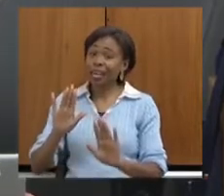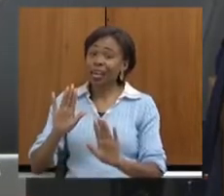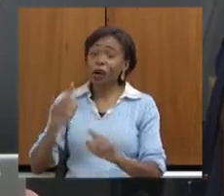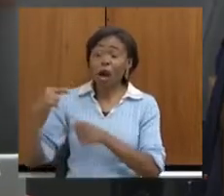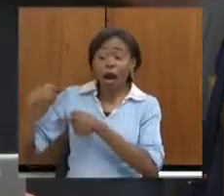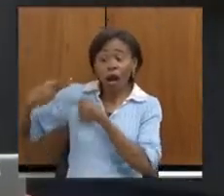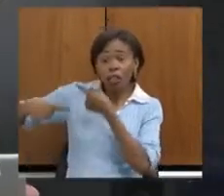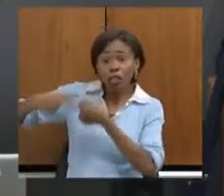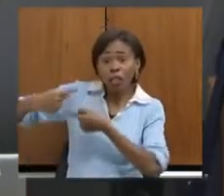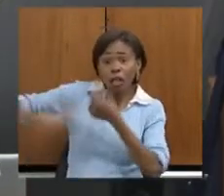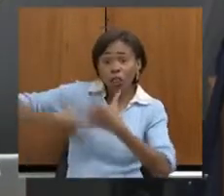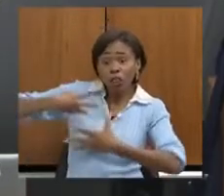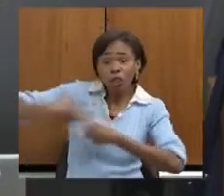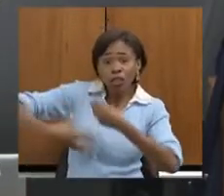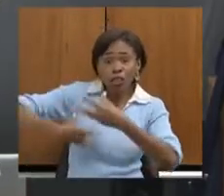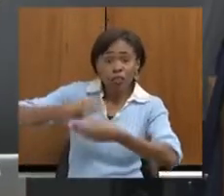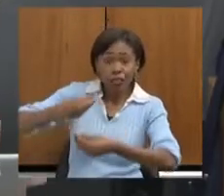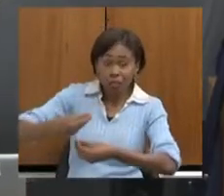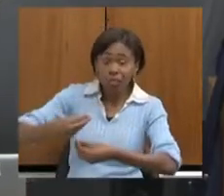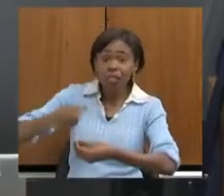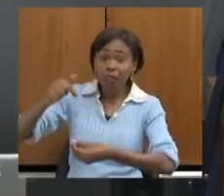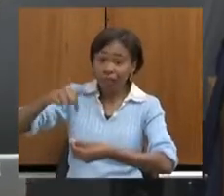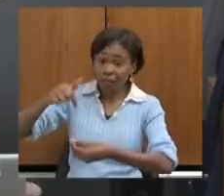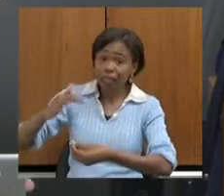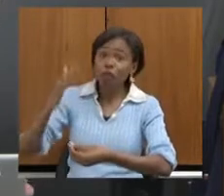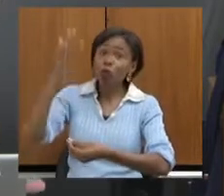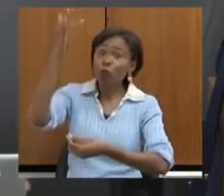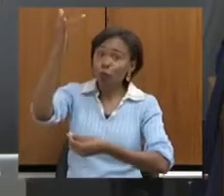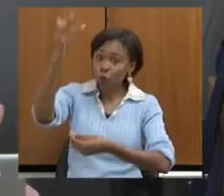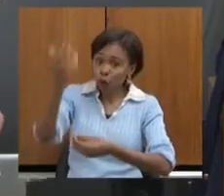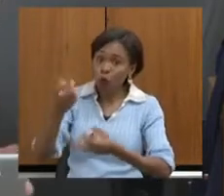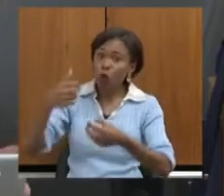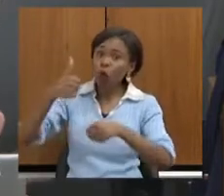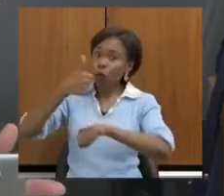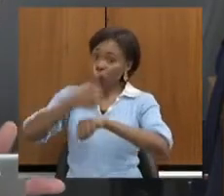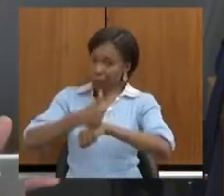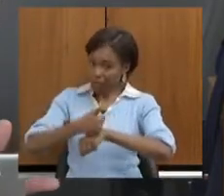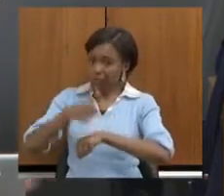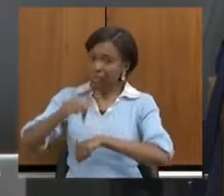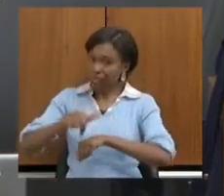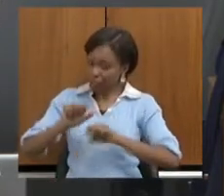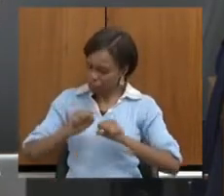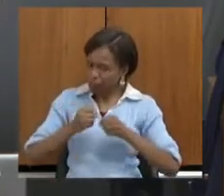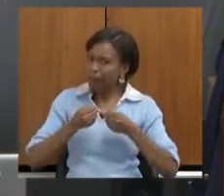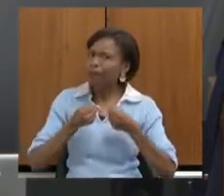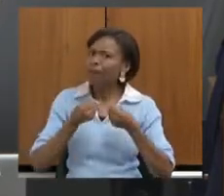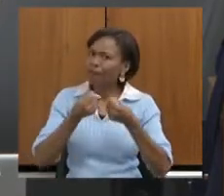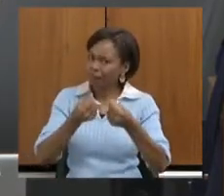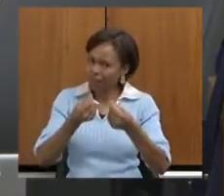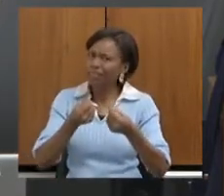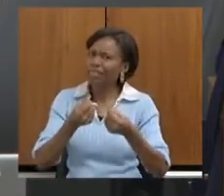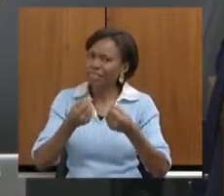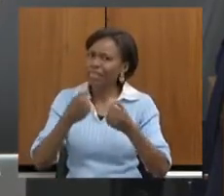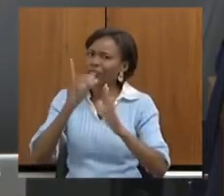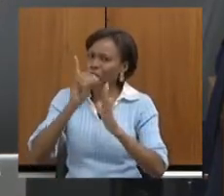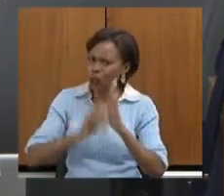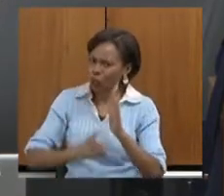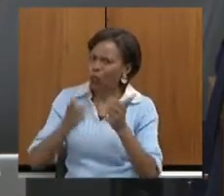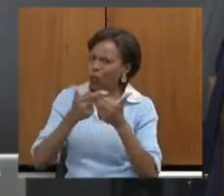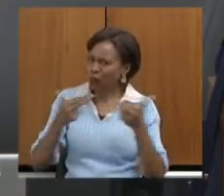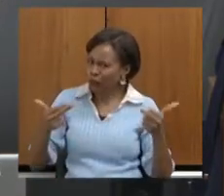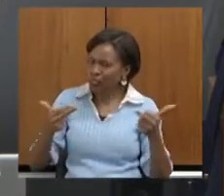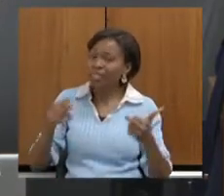geração que vai estar aqui ó ocupando esses lugares fazendo as defesas que precisam ser feitas